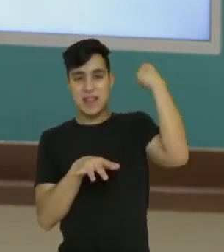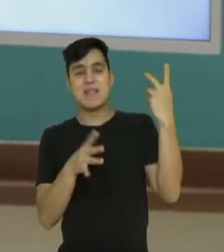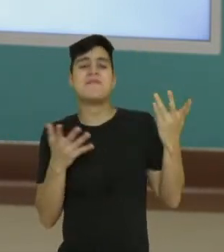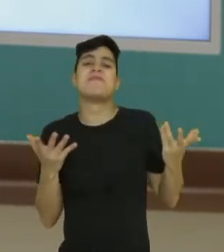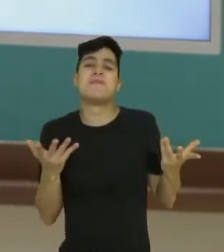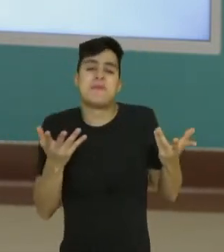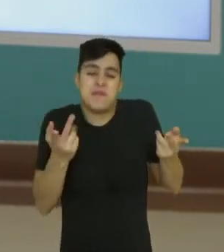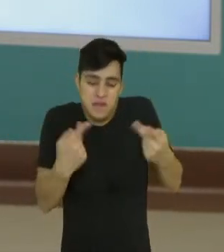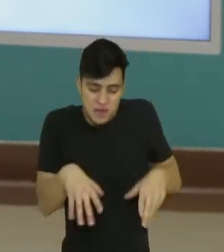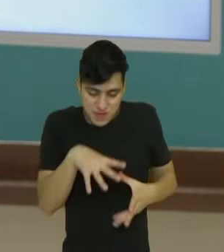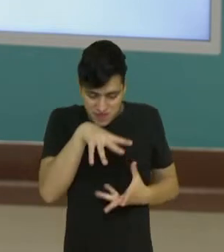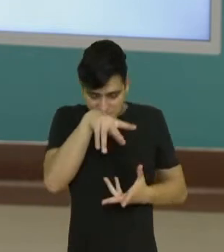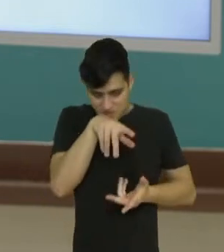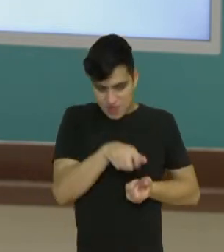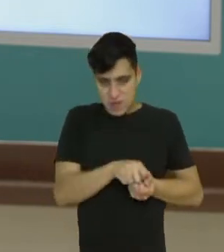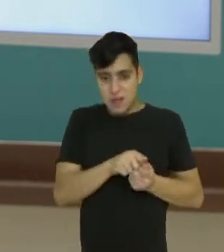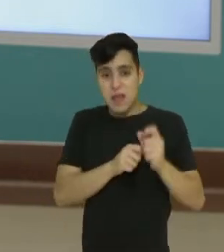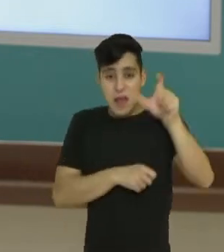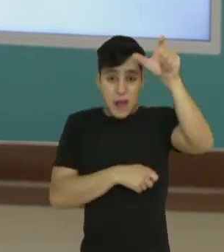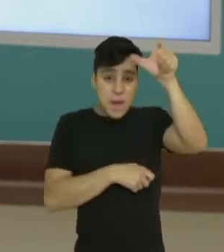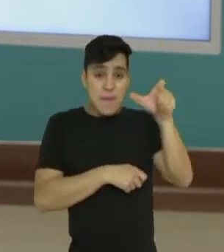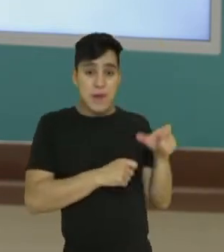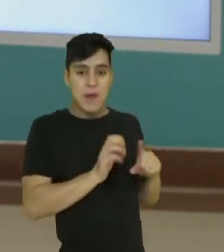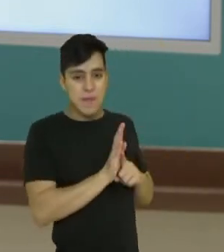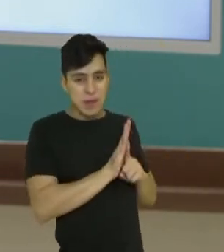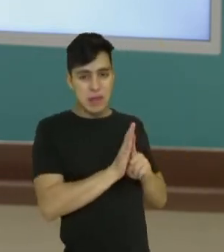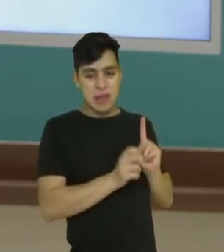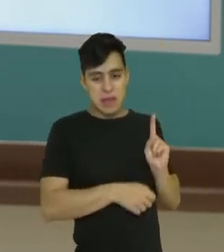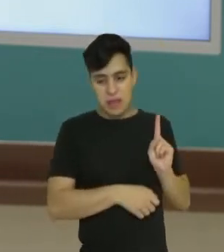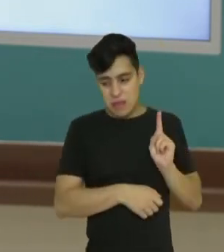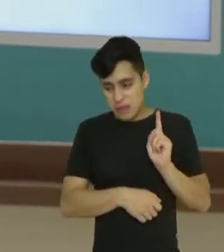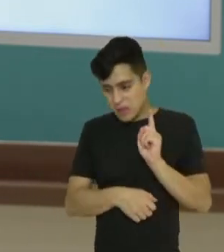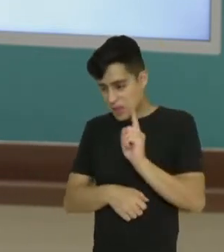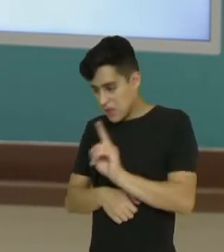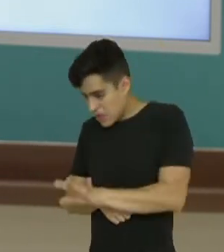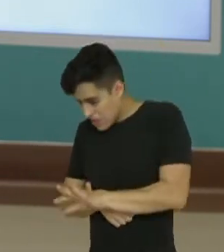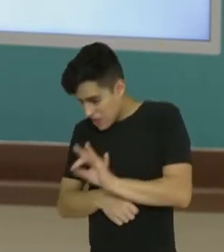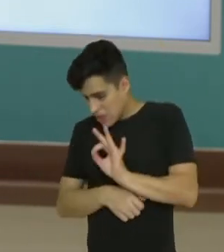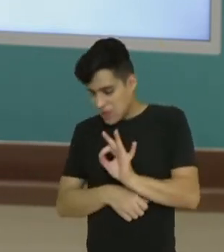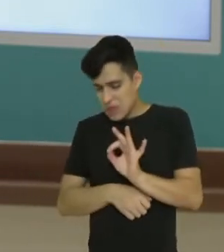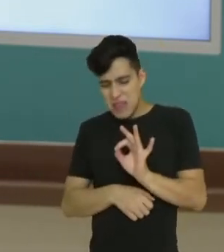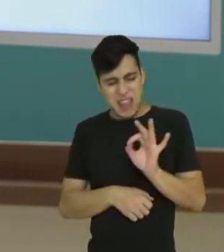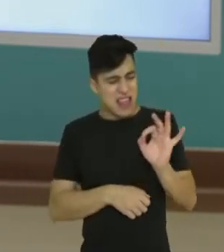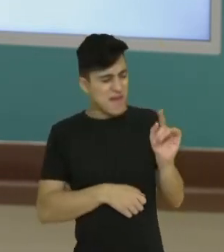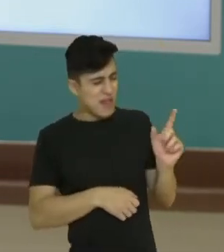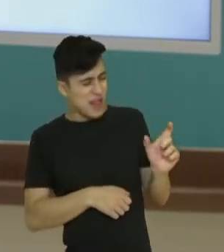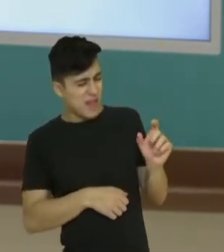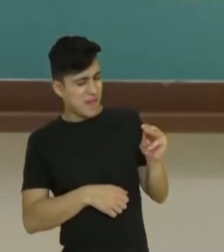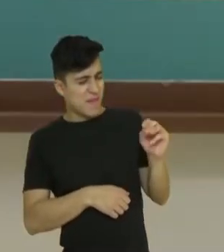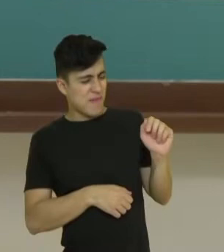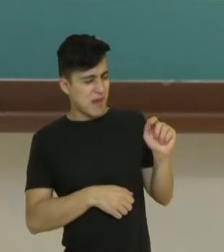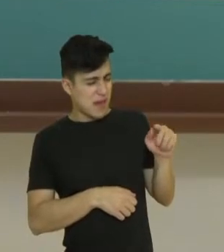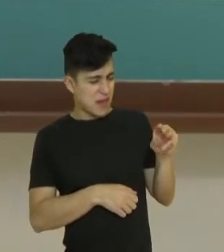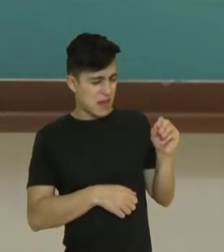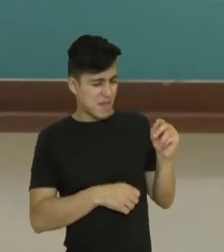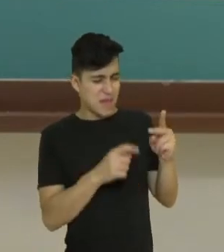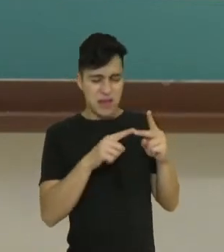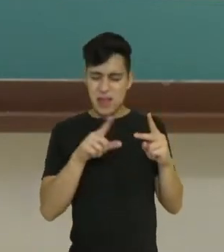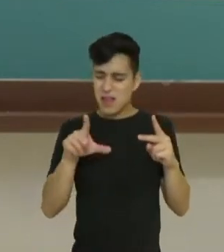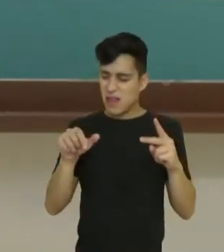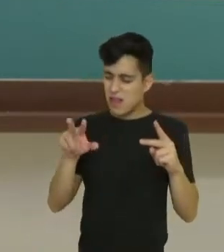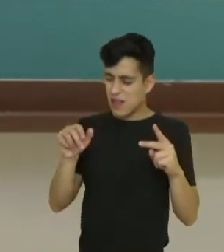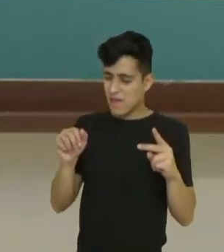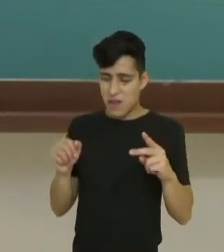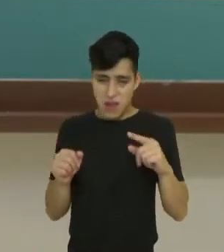vai o cientista e coleta esta lava. Mas Fabiano, é magma ou lava? Eu vou contar para você.